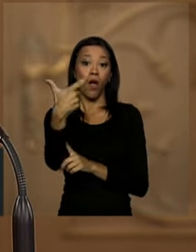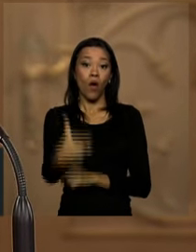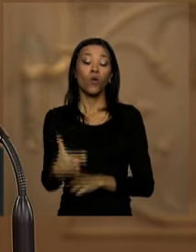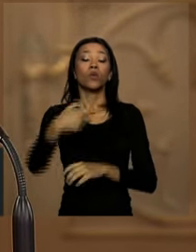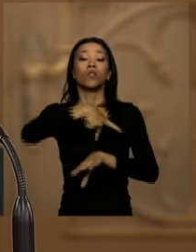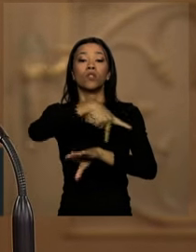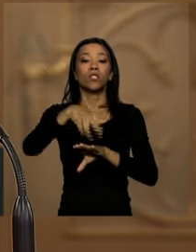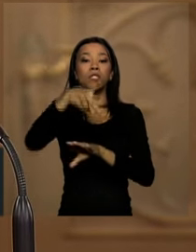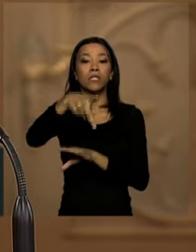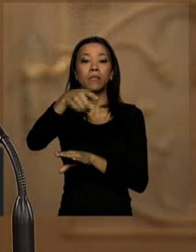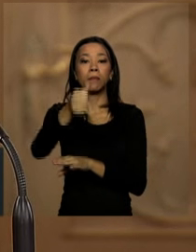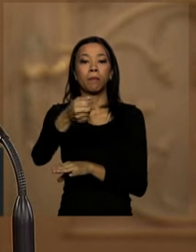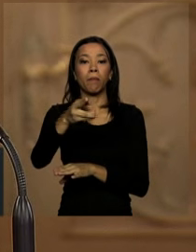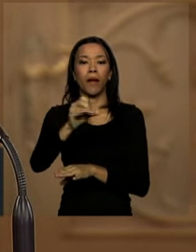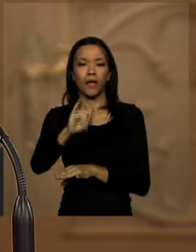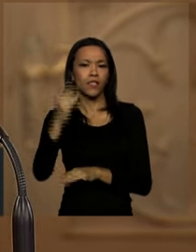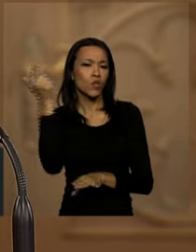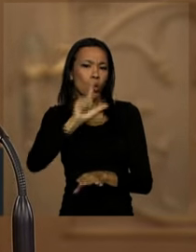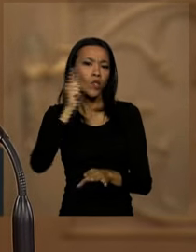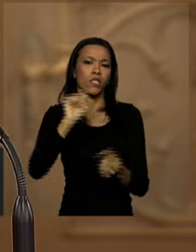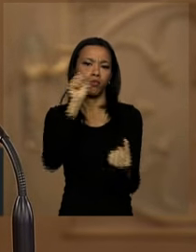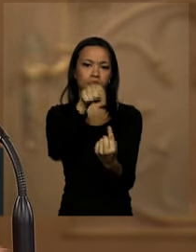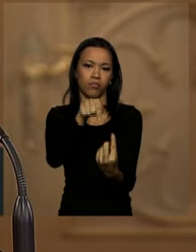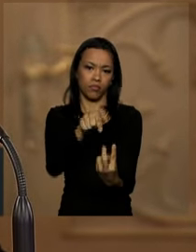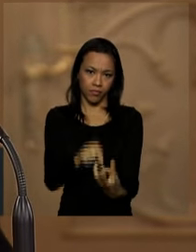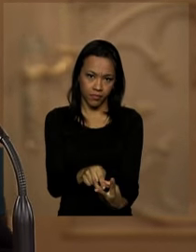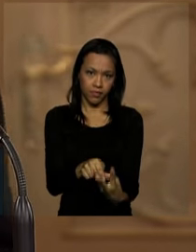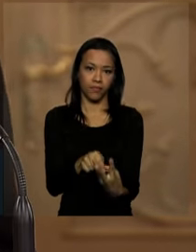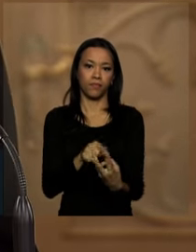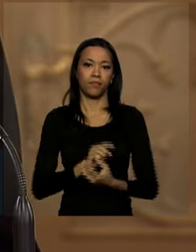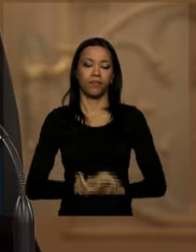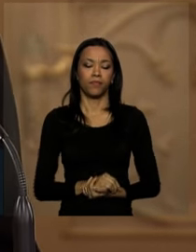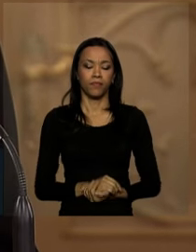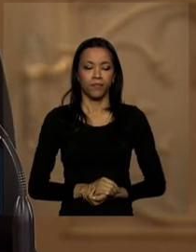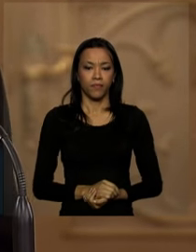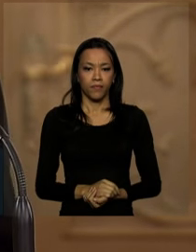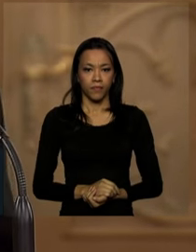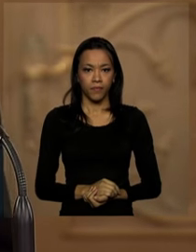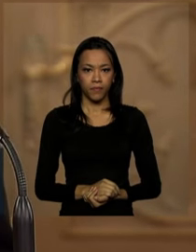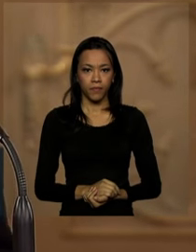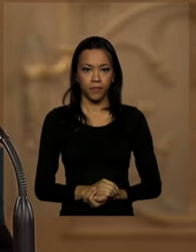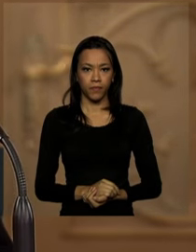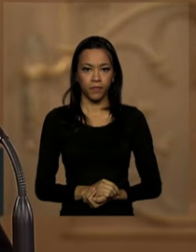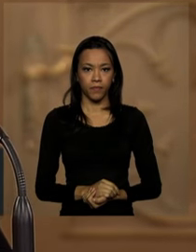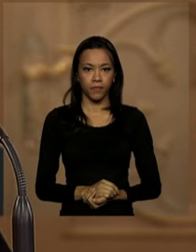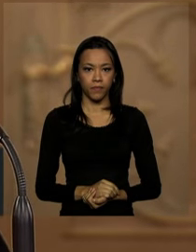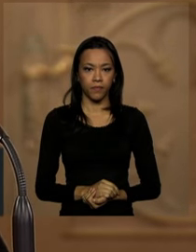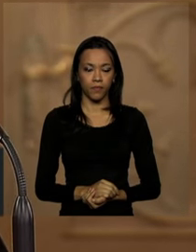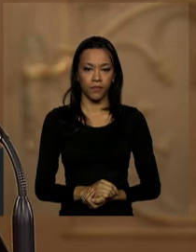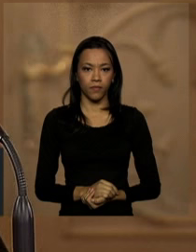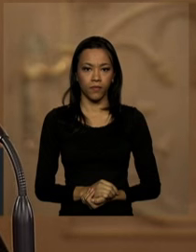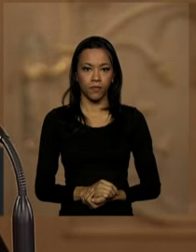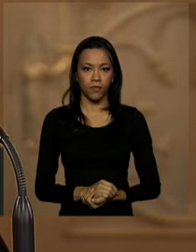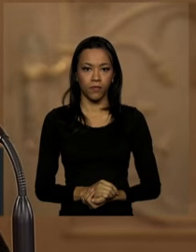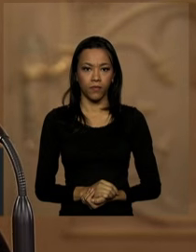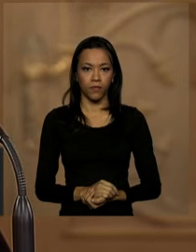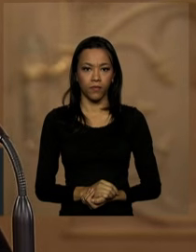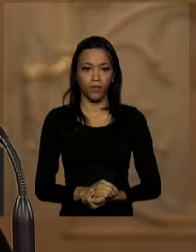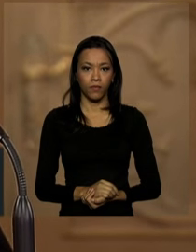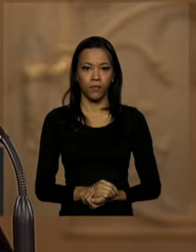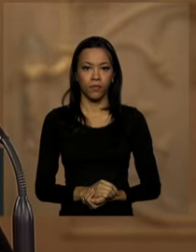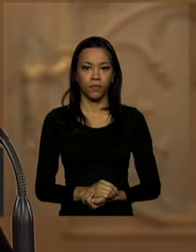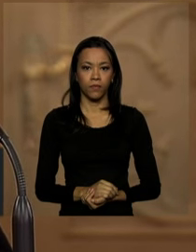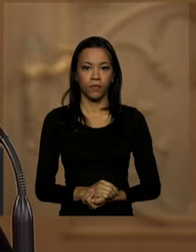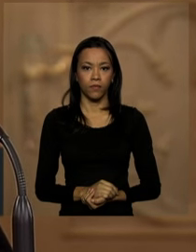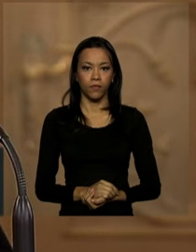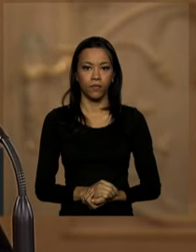acordo justo, equilibrado, ambicioso e duradouro. We have reaffirmed our commitment to the 2030 agenda and the sustainable development